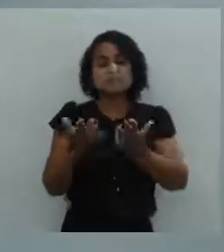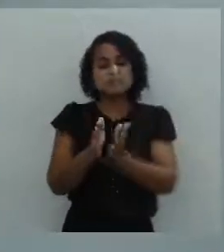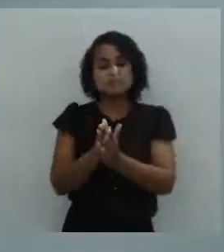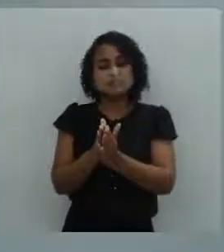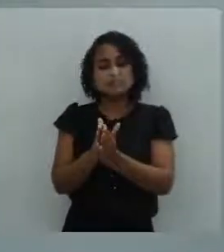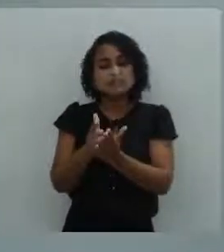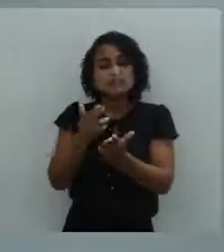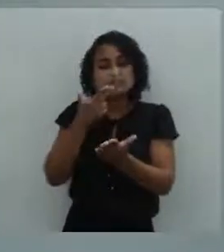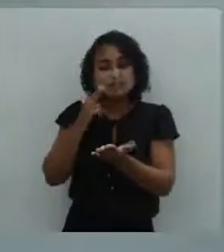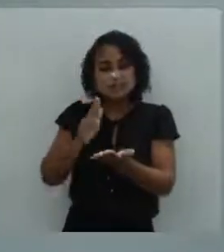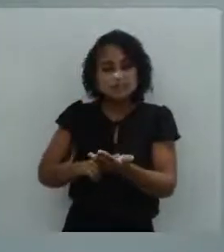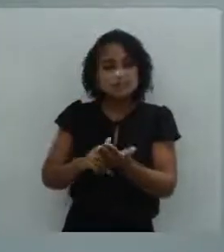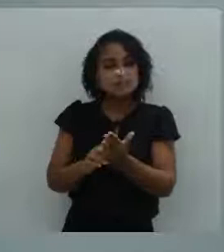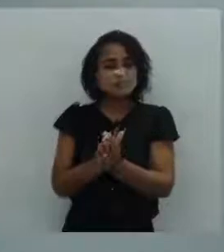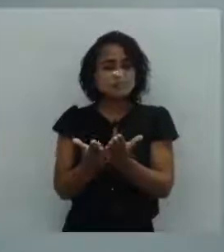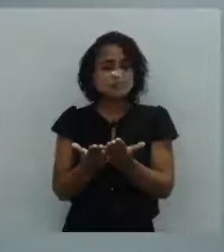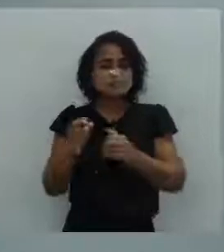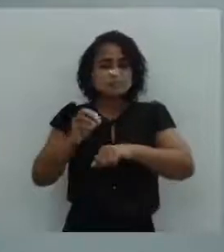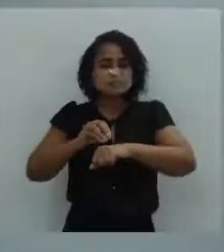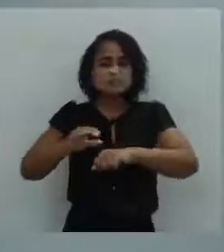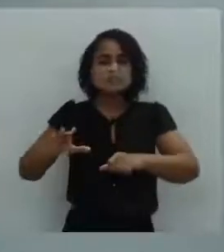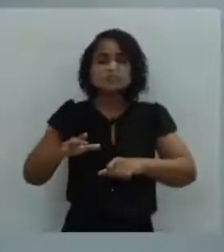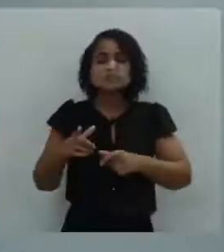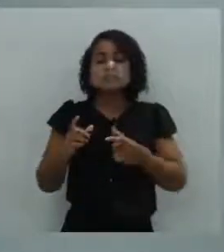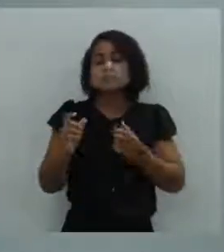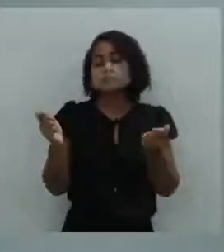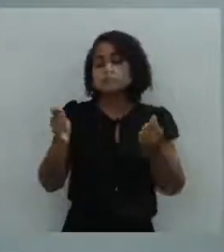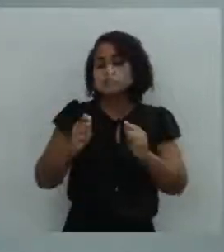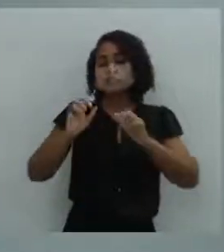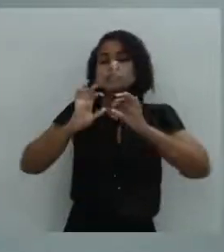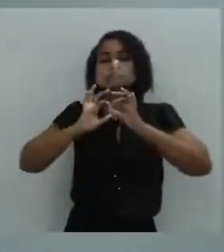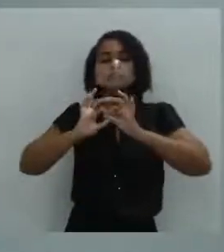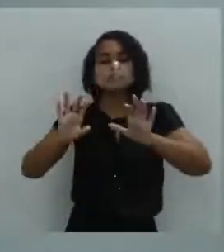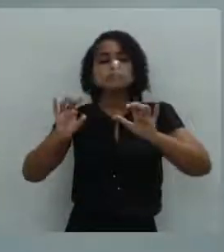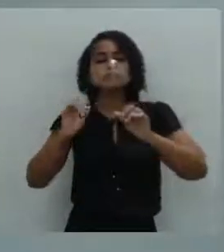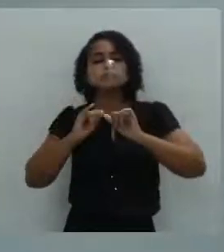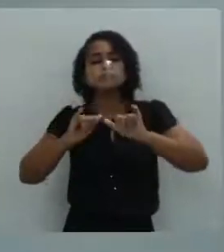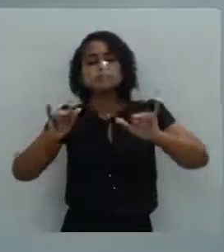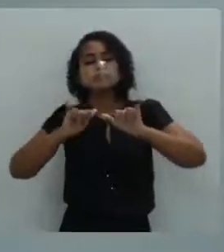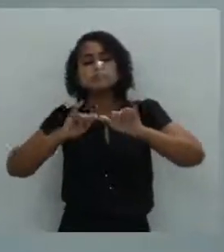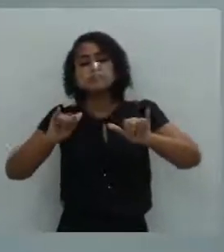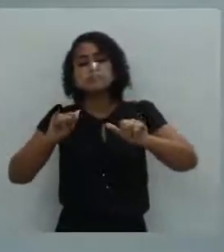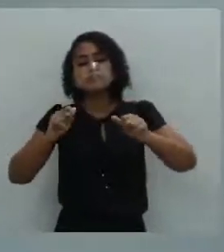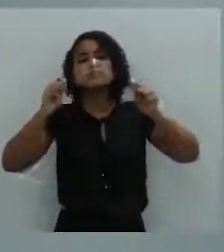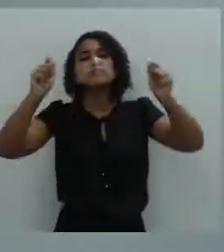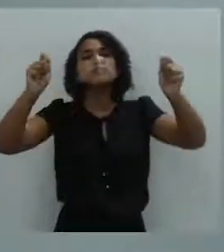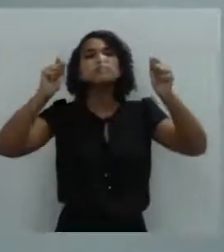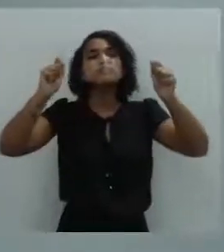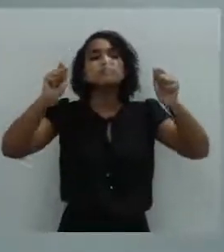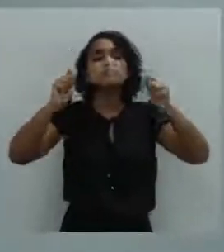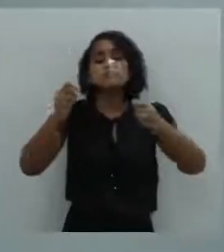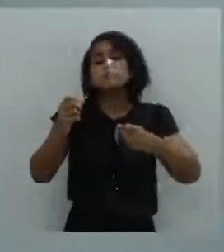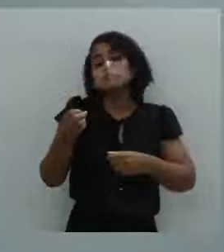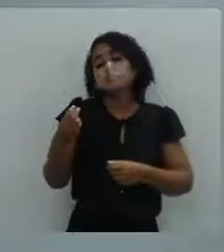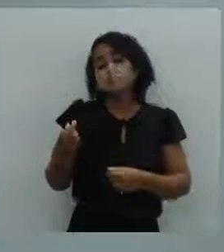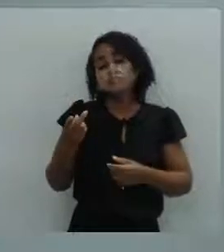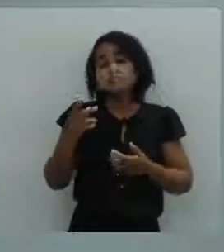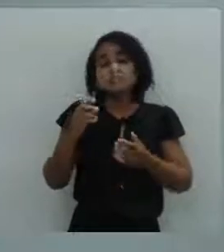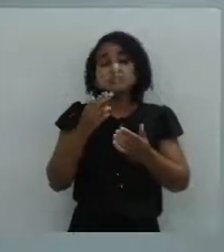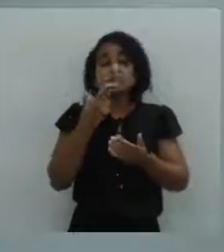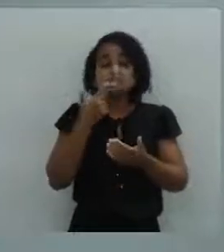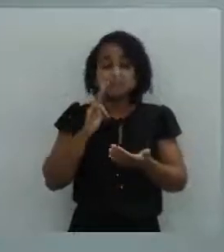abertas? As cartas abertas, elas podem ser tanto informativa quanto reivindicatória. As cartas